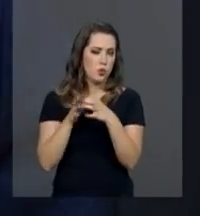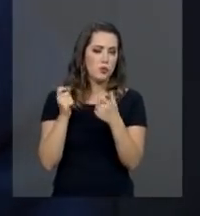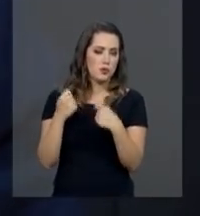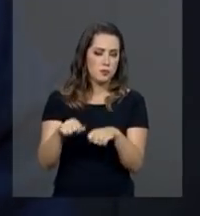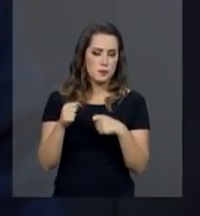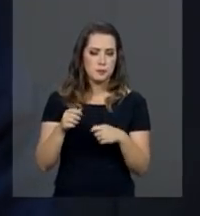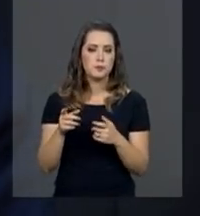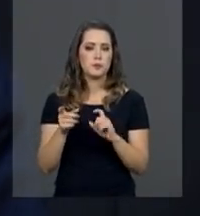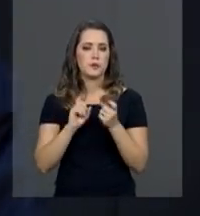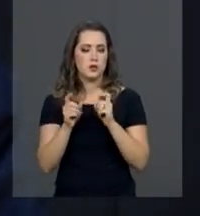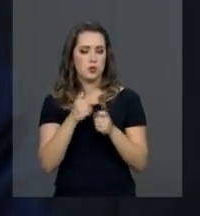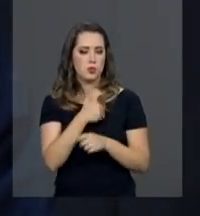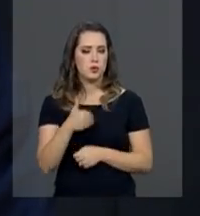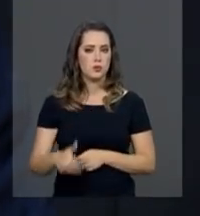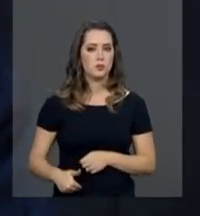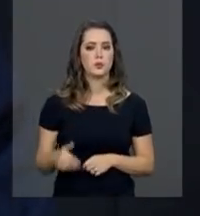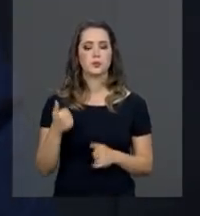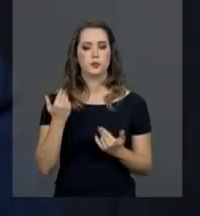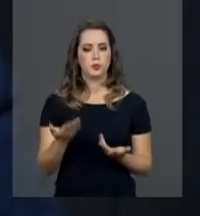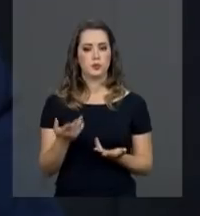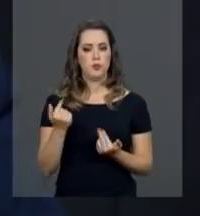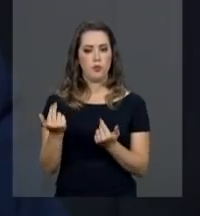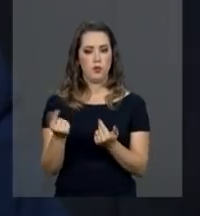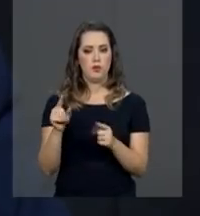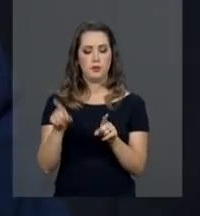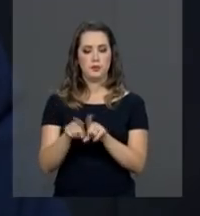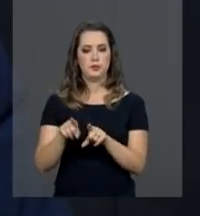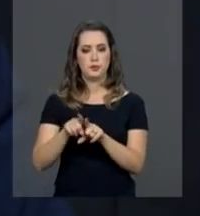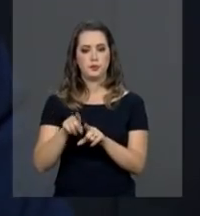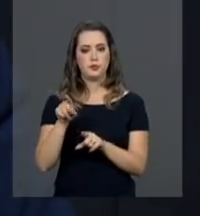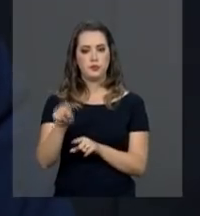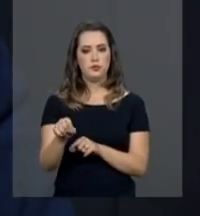da administração. De igual maneira,